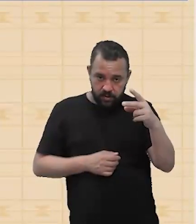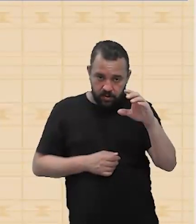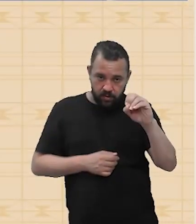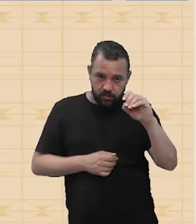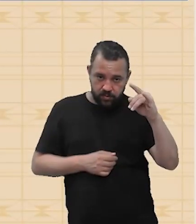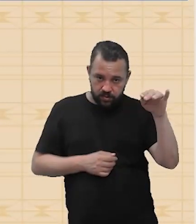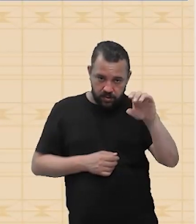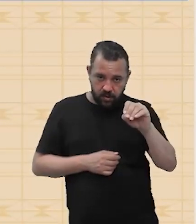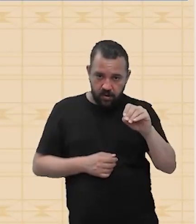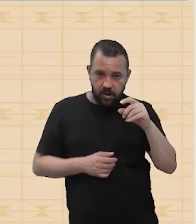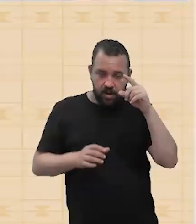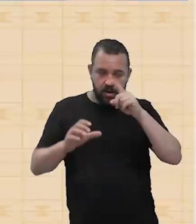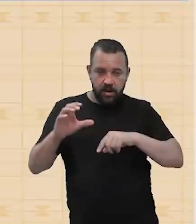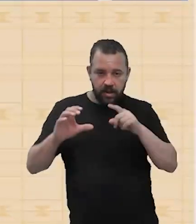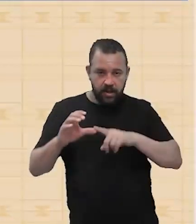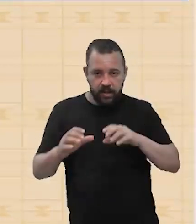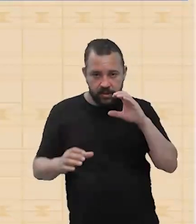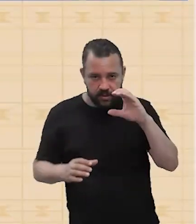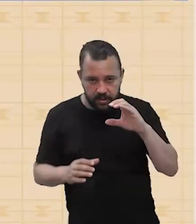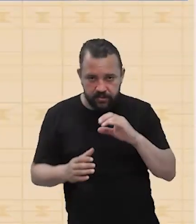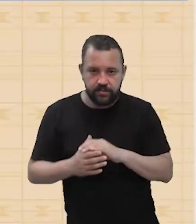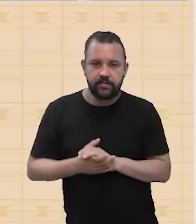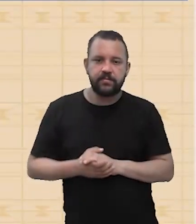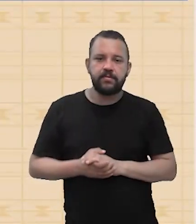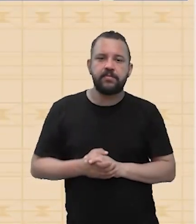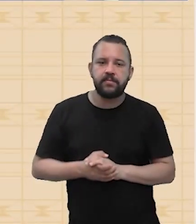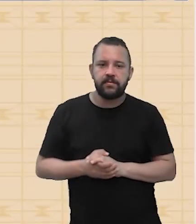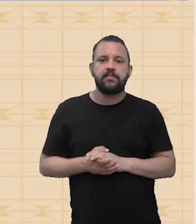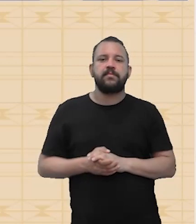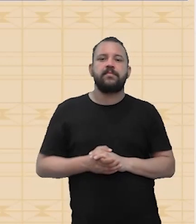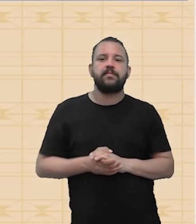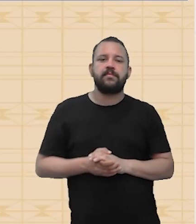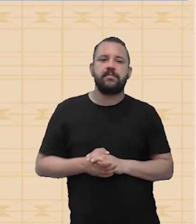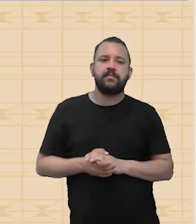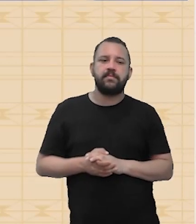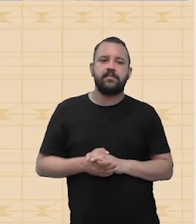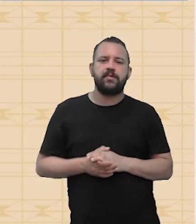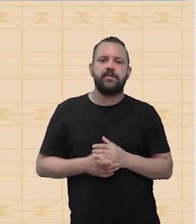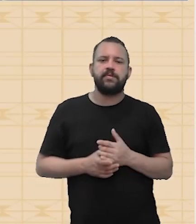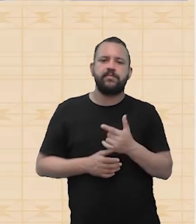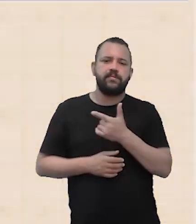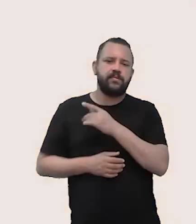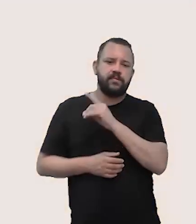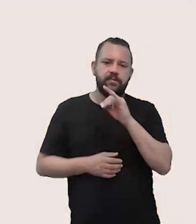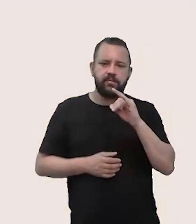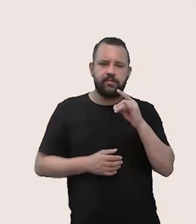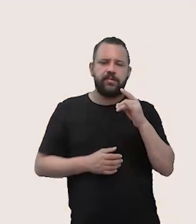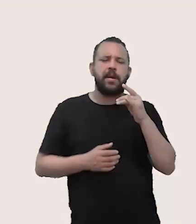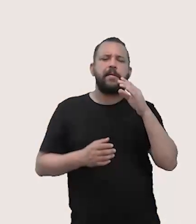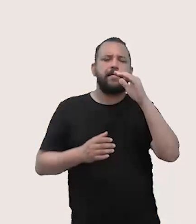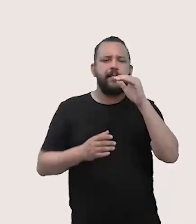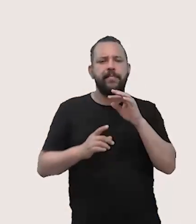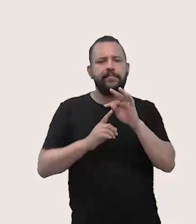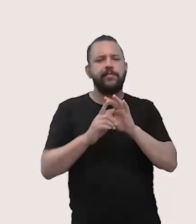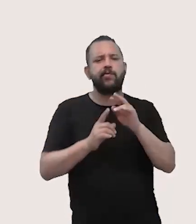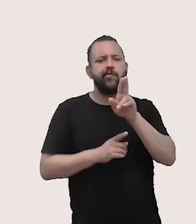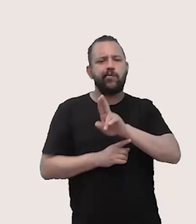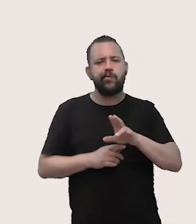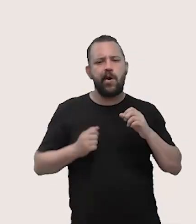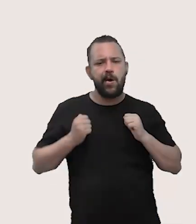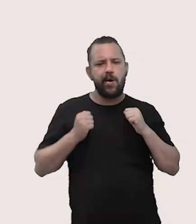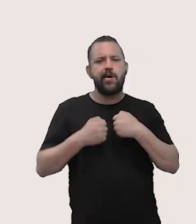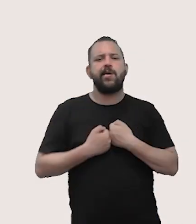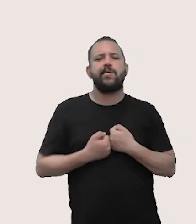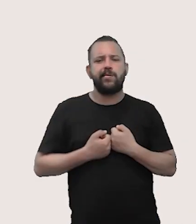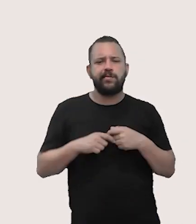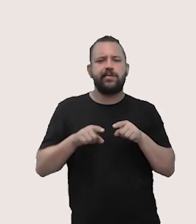dando como gabarito letra C de cachorrão. E aí, em dias com baixas temperaturas, as pessoas utilizam casacos, blusas de lã